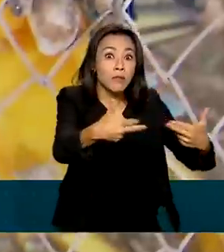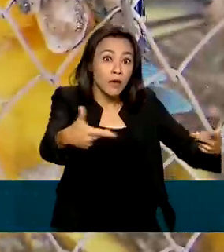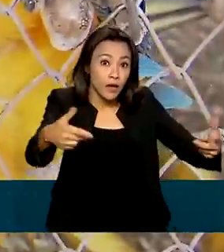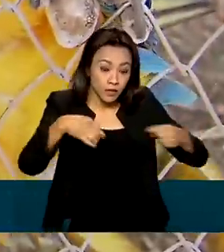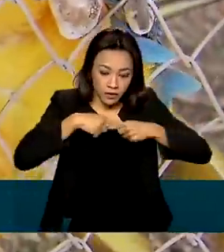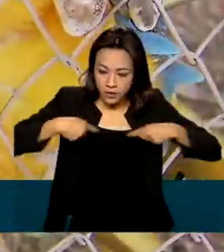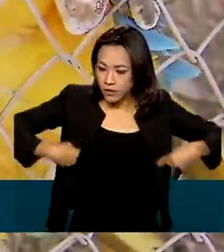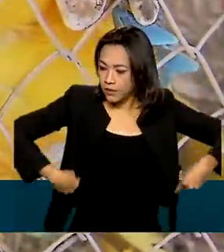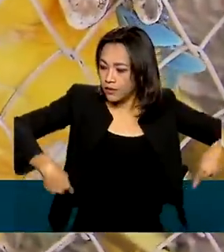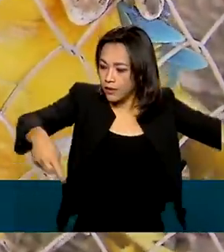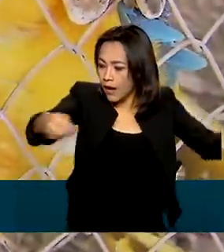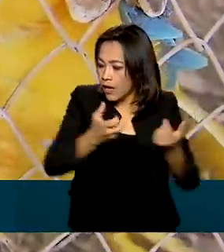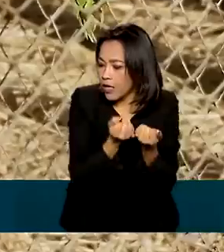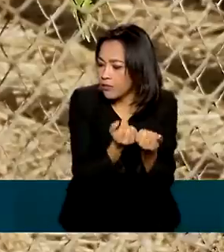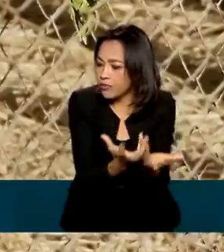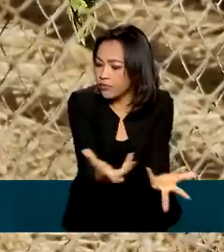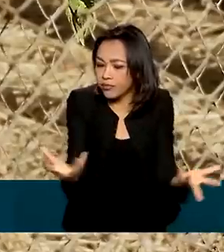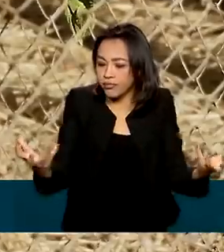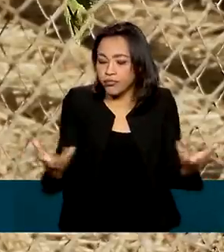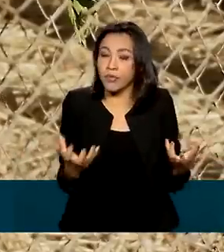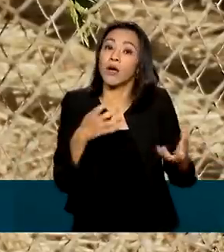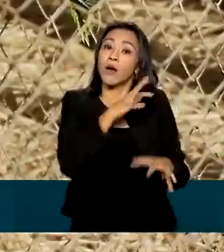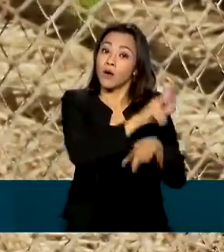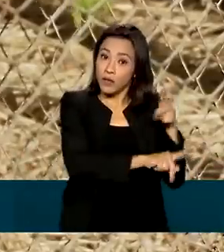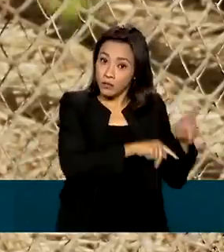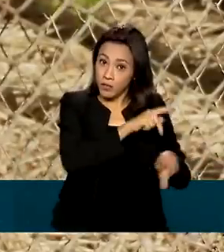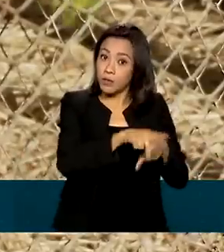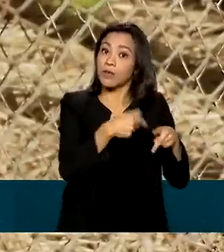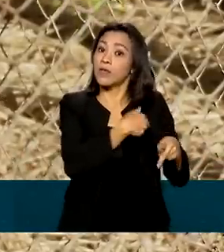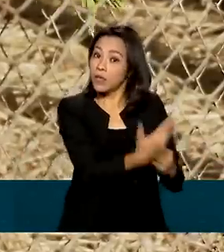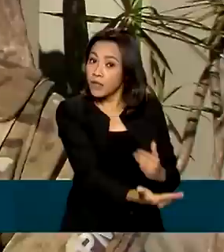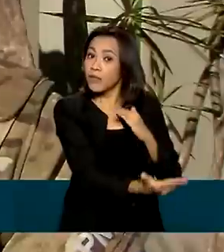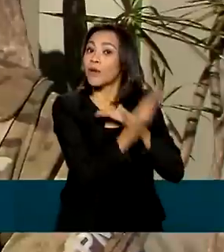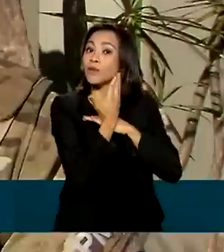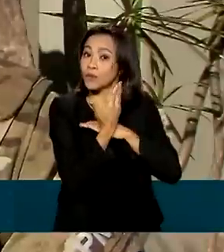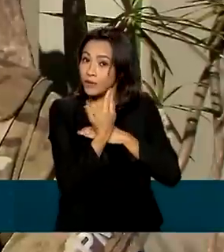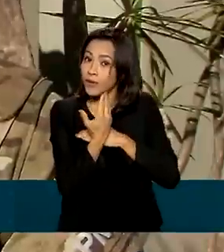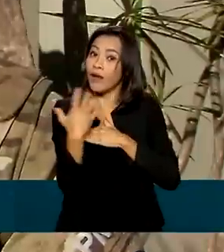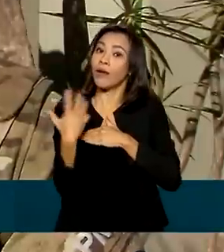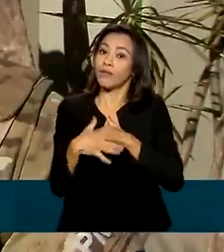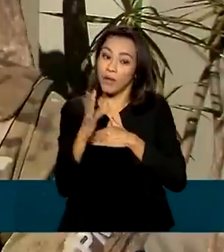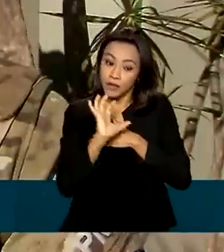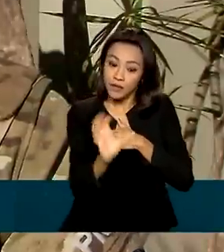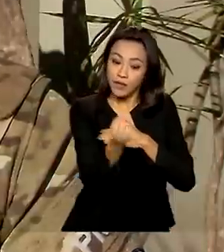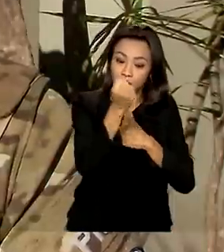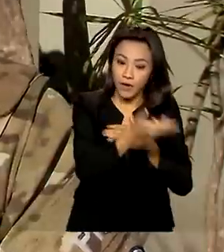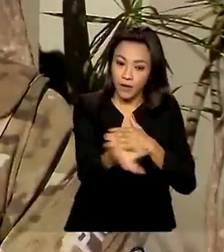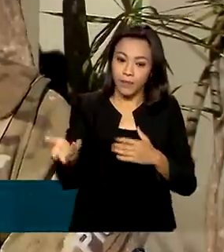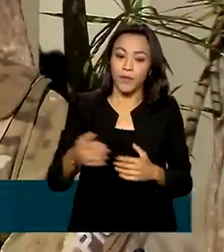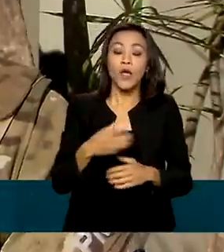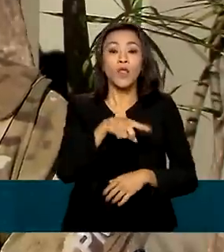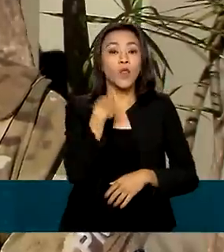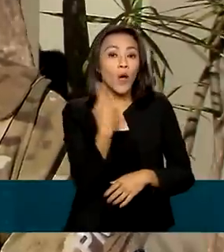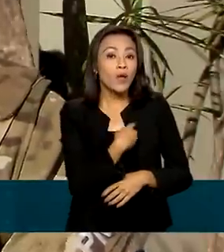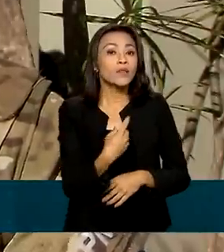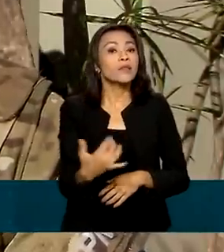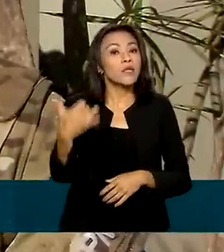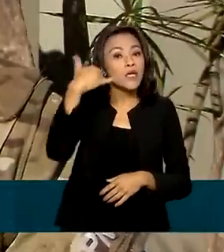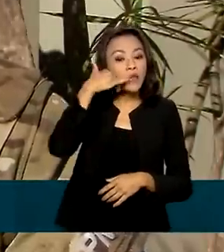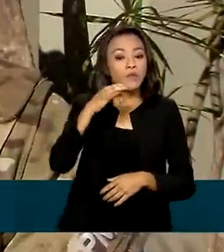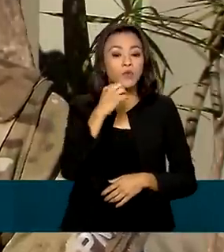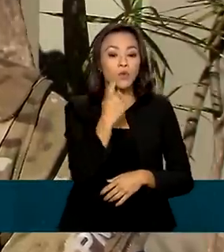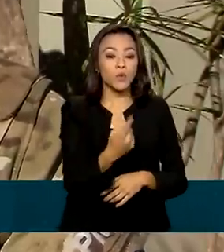a população tem papel essencial no resgate dos animais mas também os atendemos 190 onde